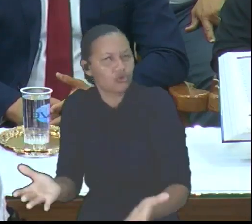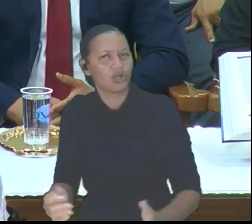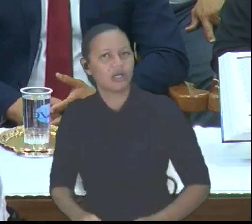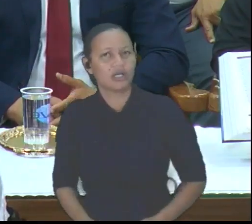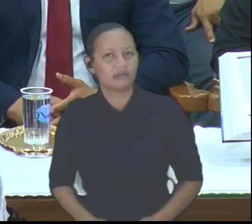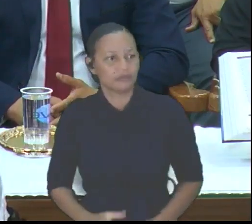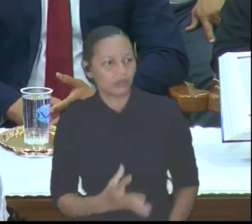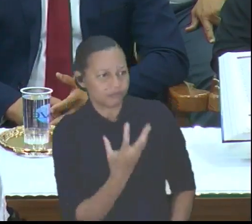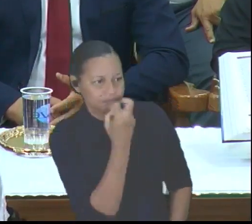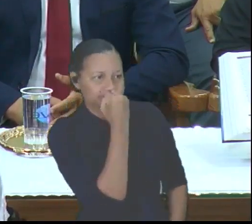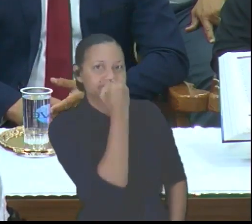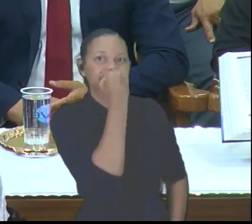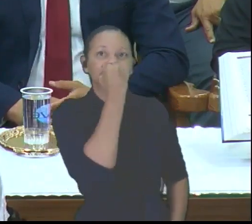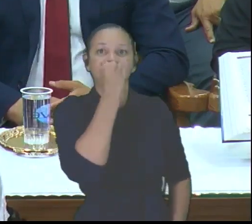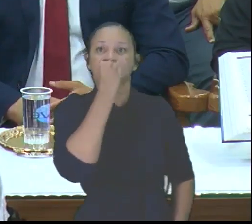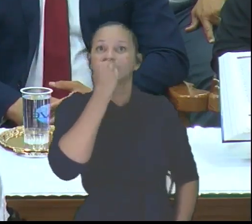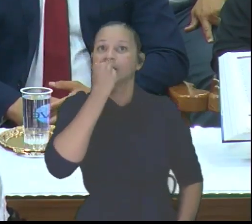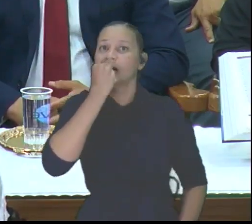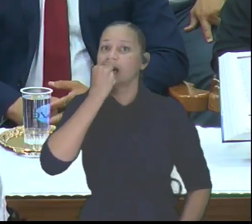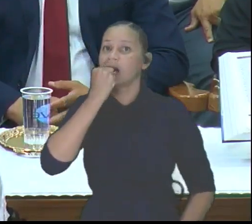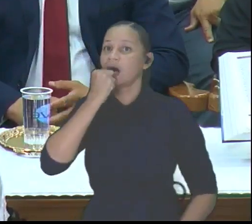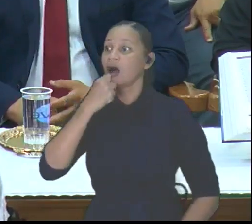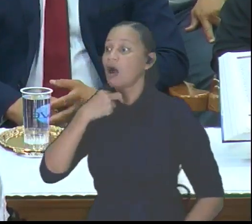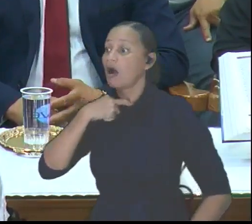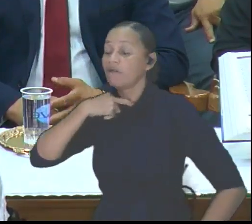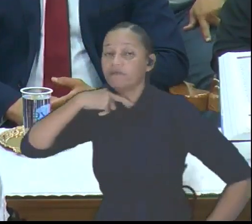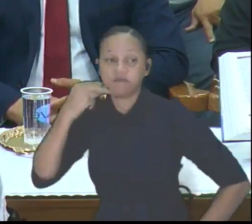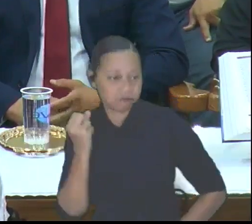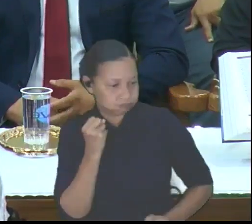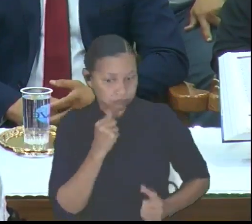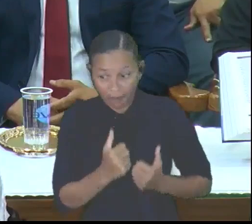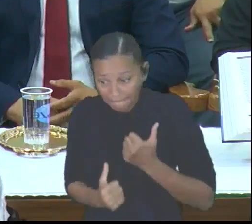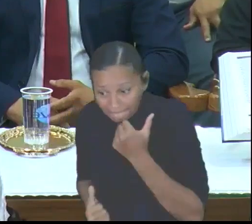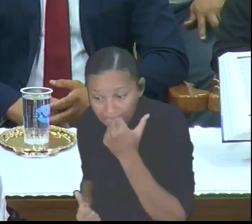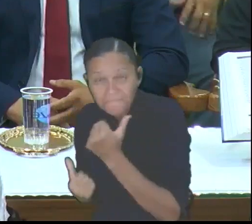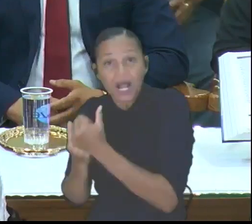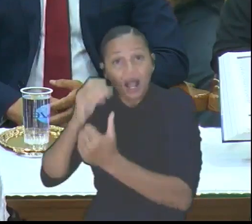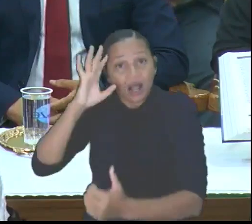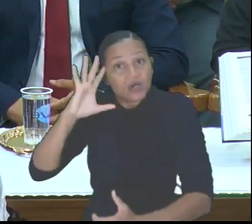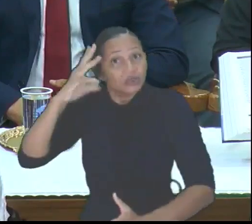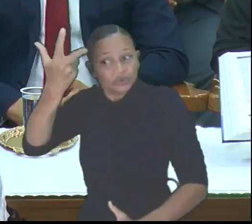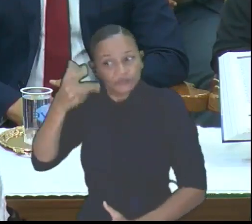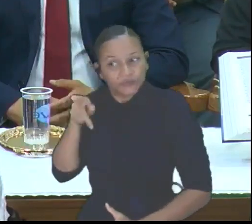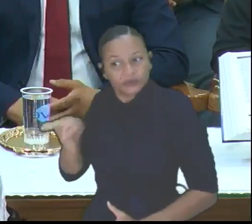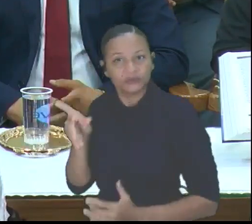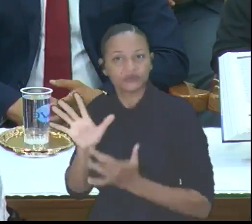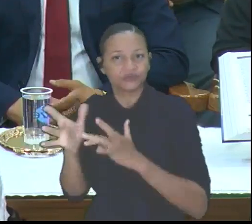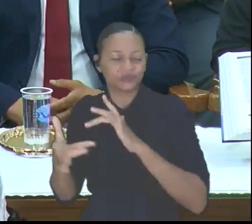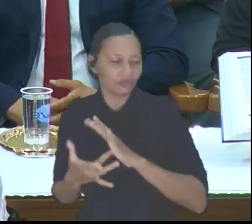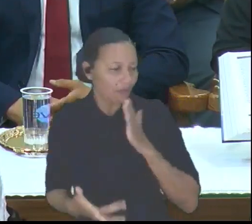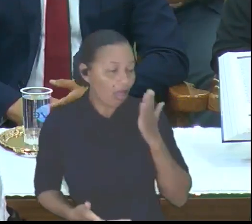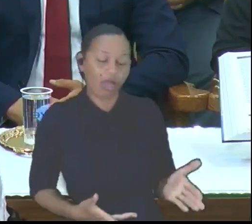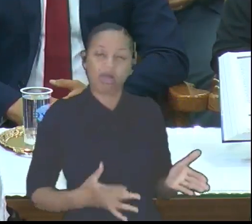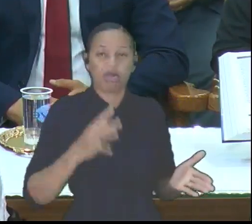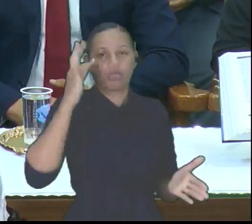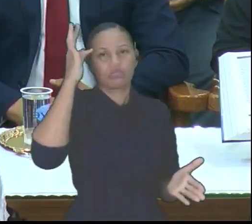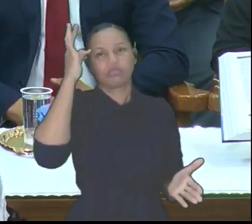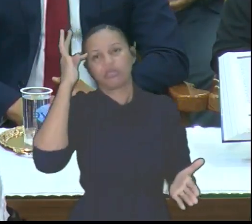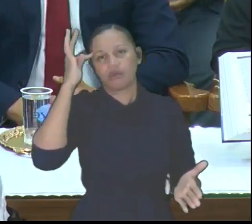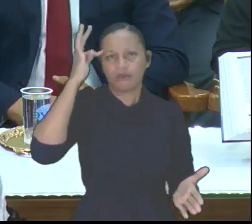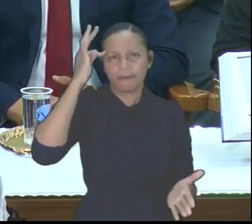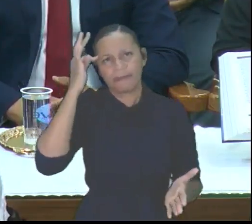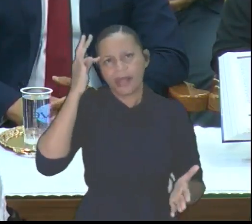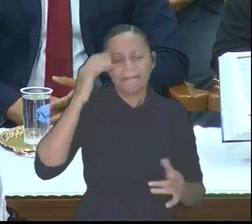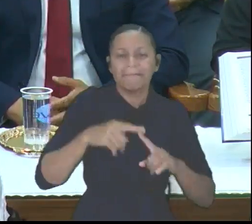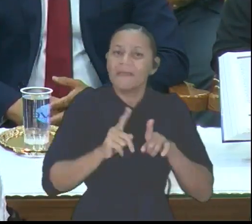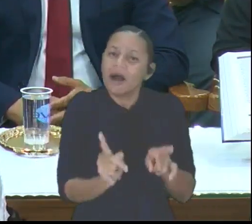mundo se cala. Então a voz que se levanta para apoiar a decisão de Jesus é a de Tomé. Só